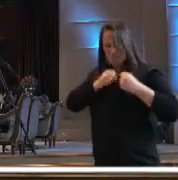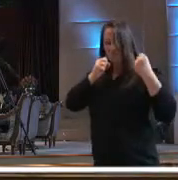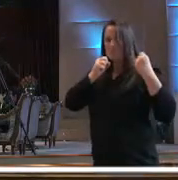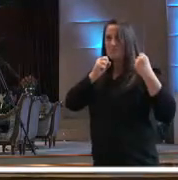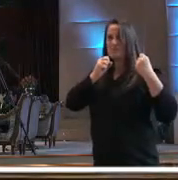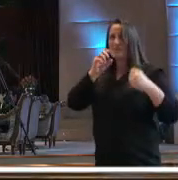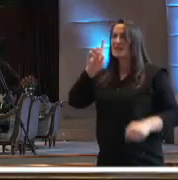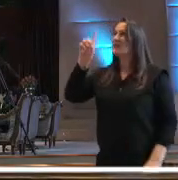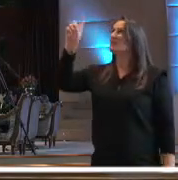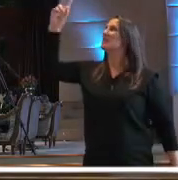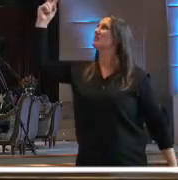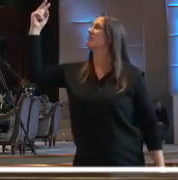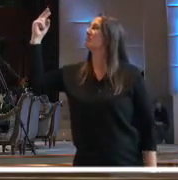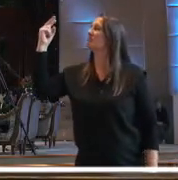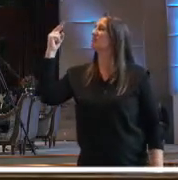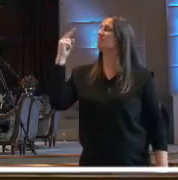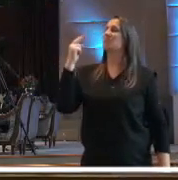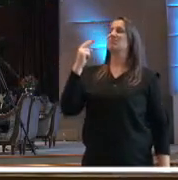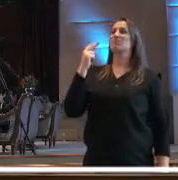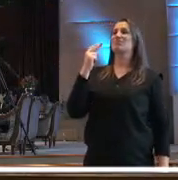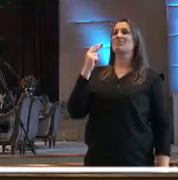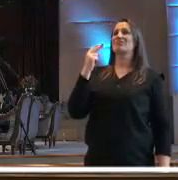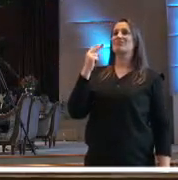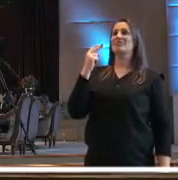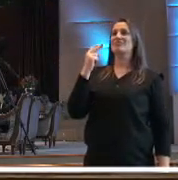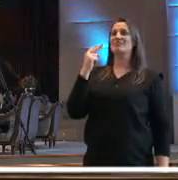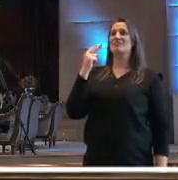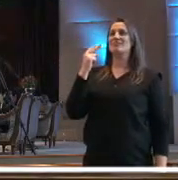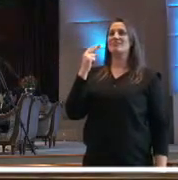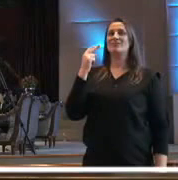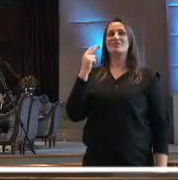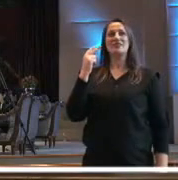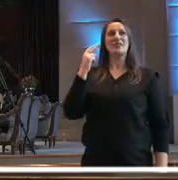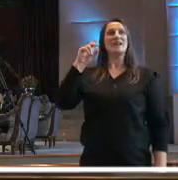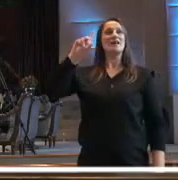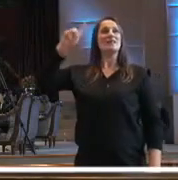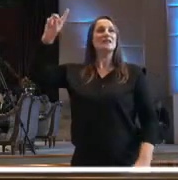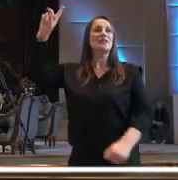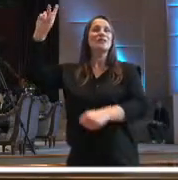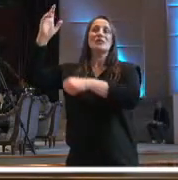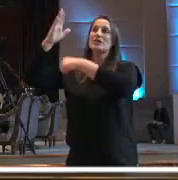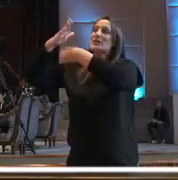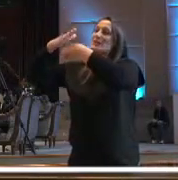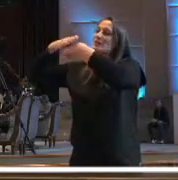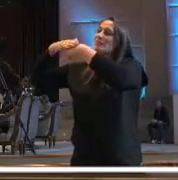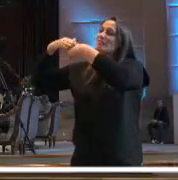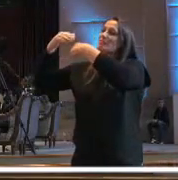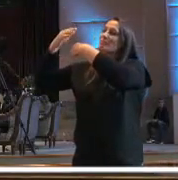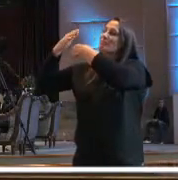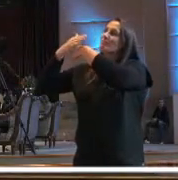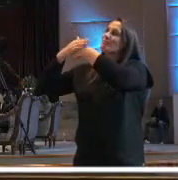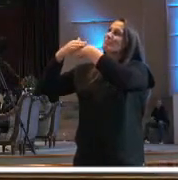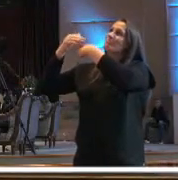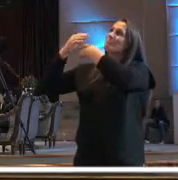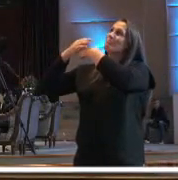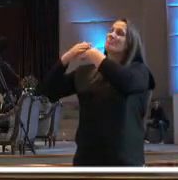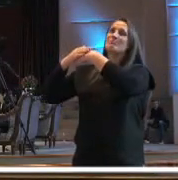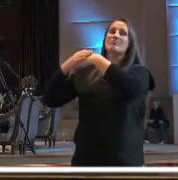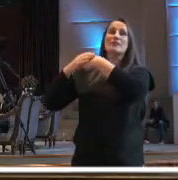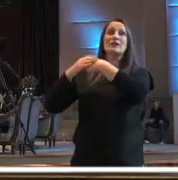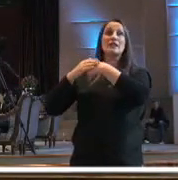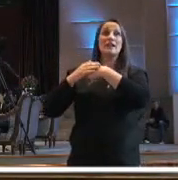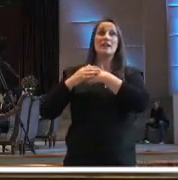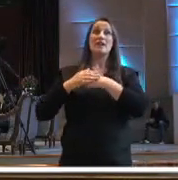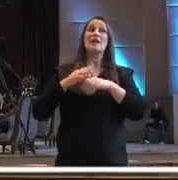E não somente isso, mas ele não somente acolhe, mas ele registra